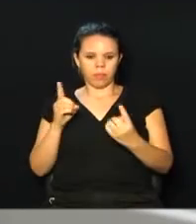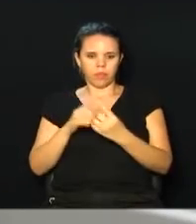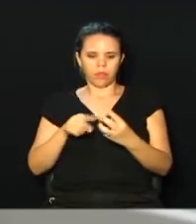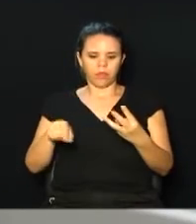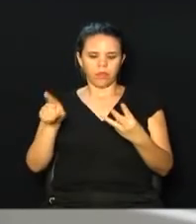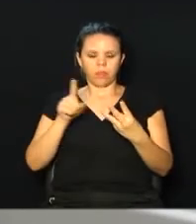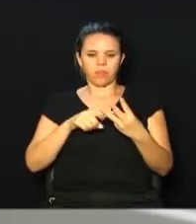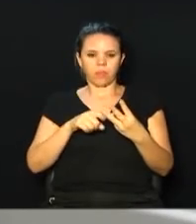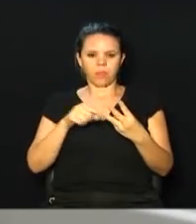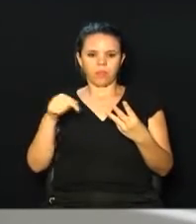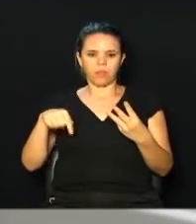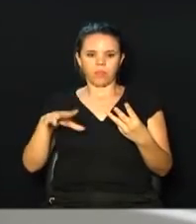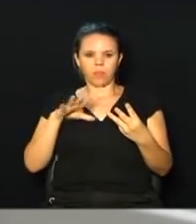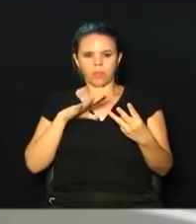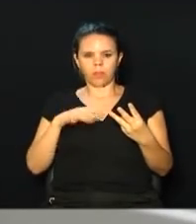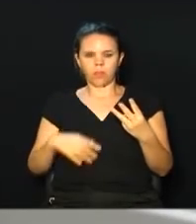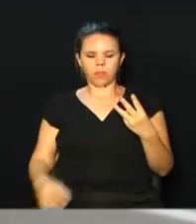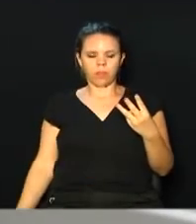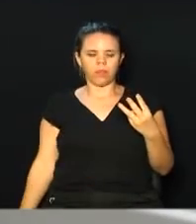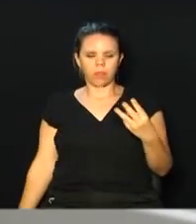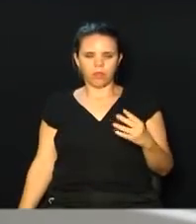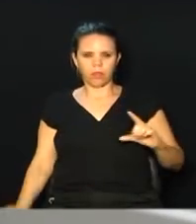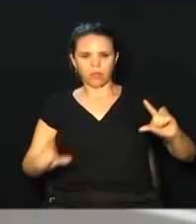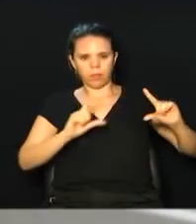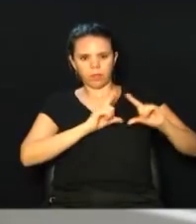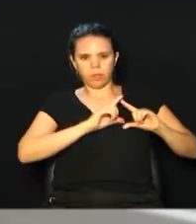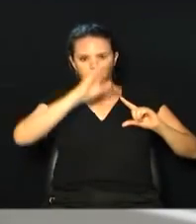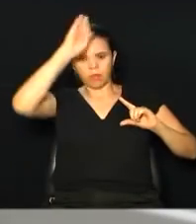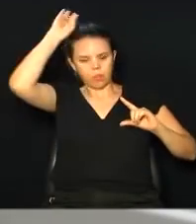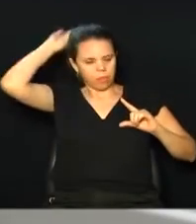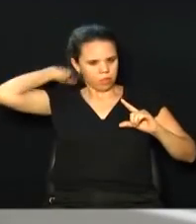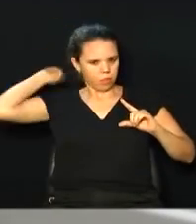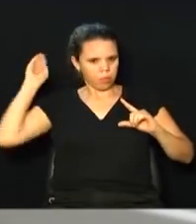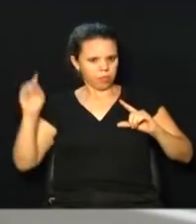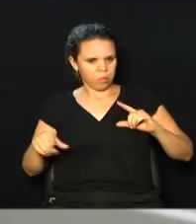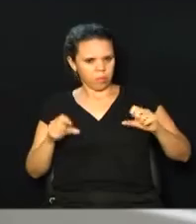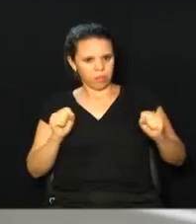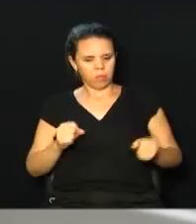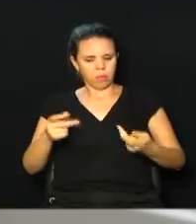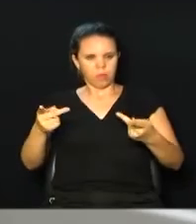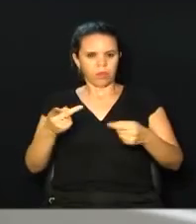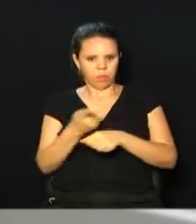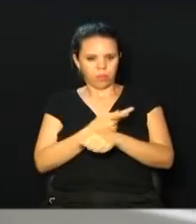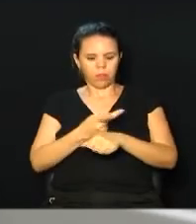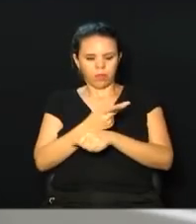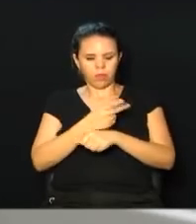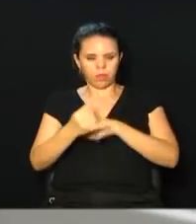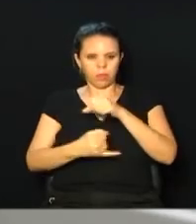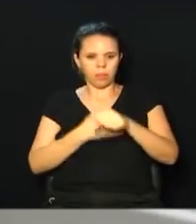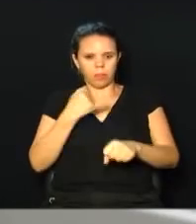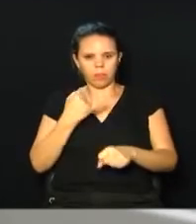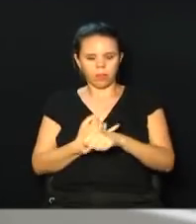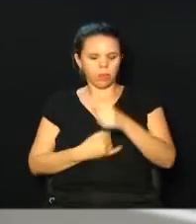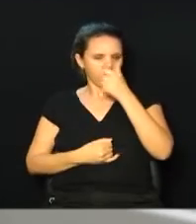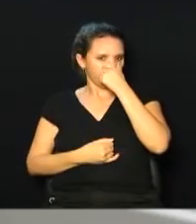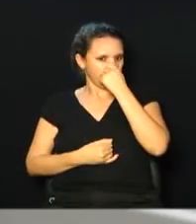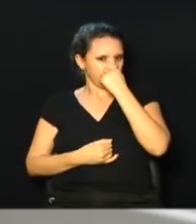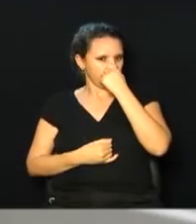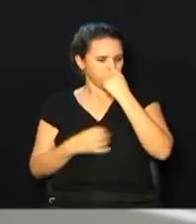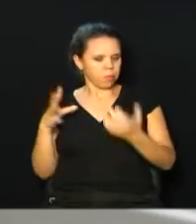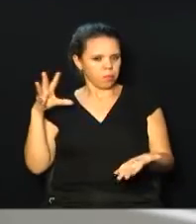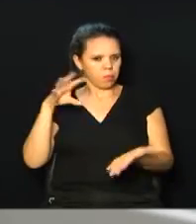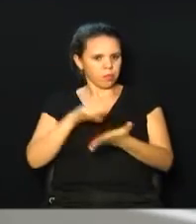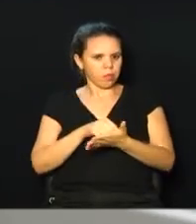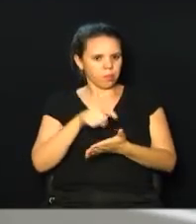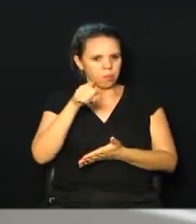a gente tem aqui pela Defesa Civil, inclusive, que você pode procurar lá no site, é fazer a sua inscrição para que